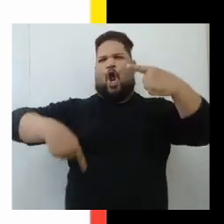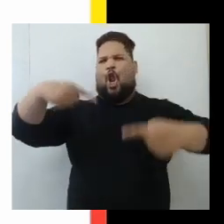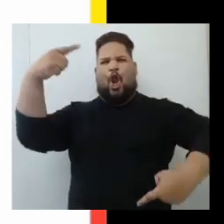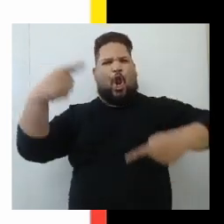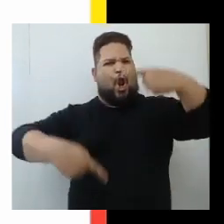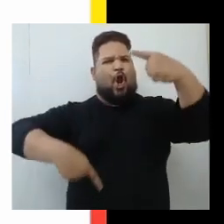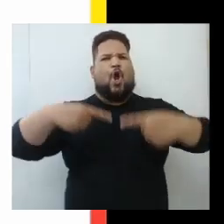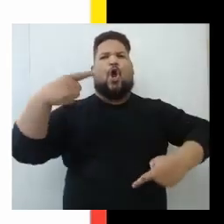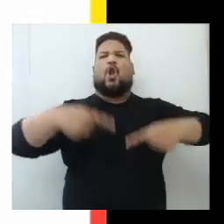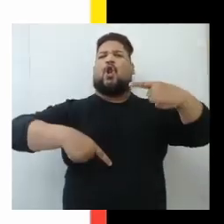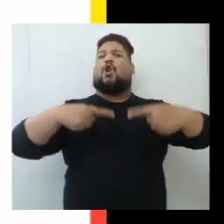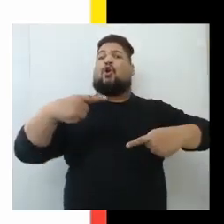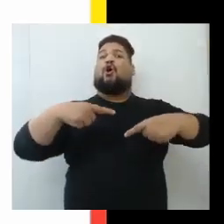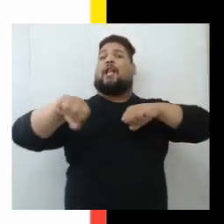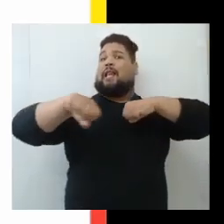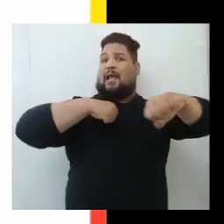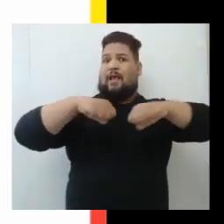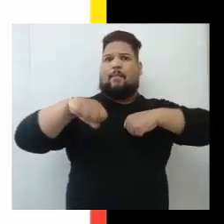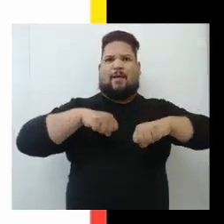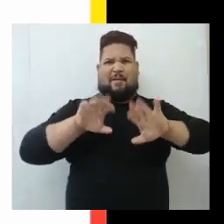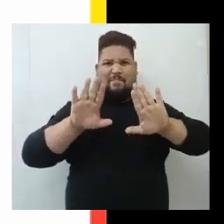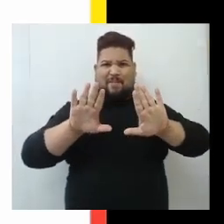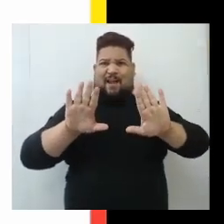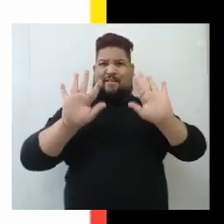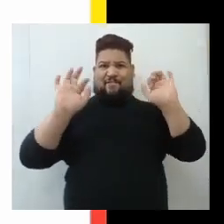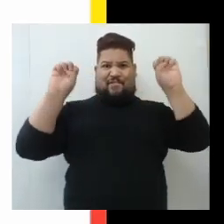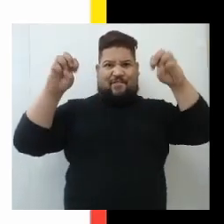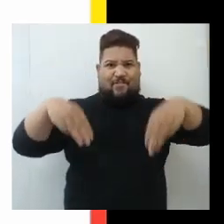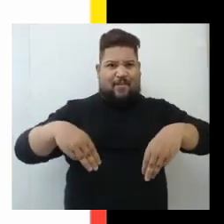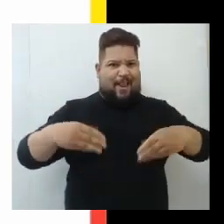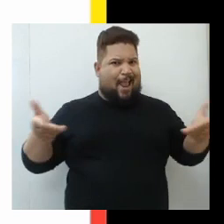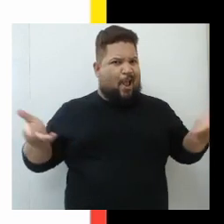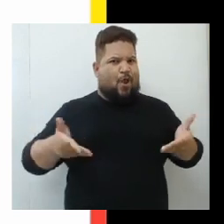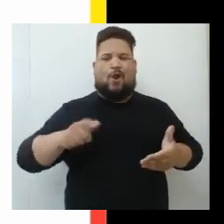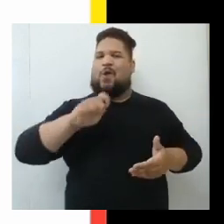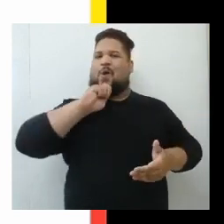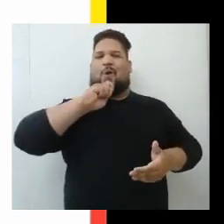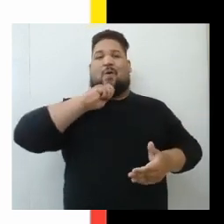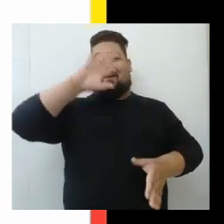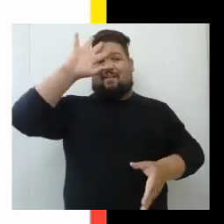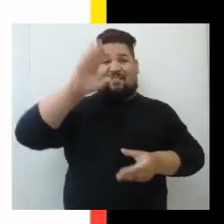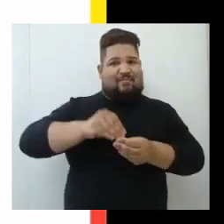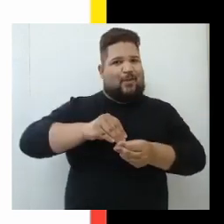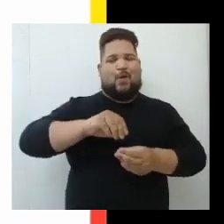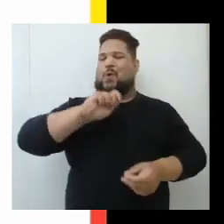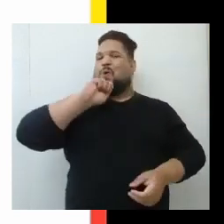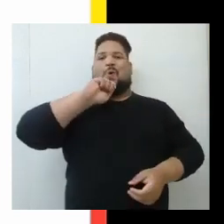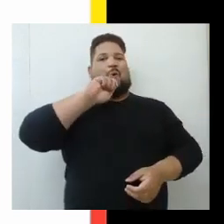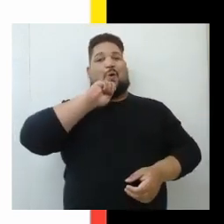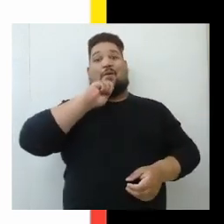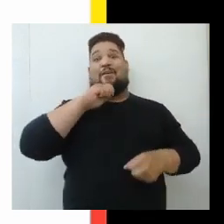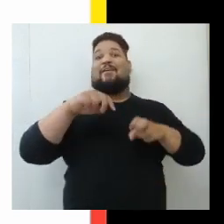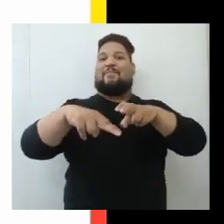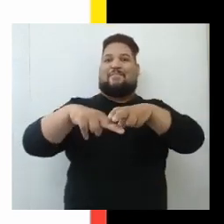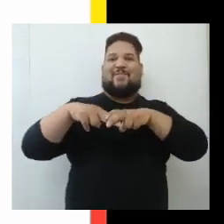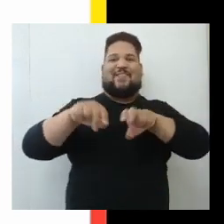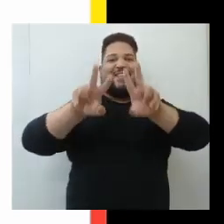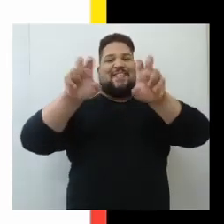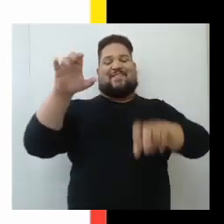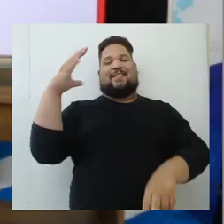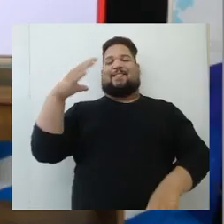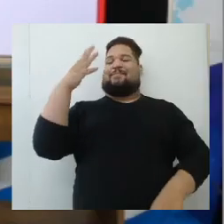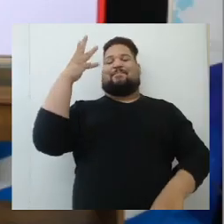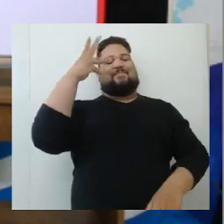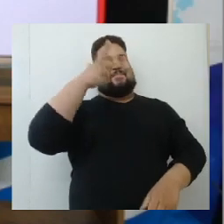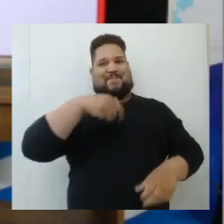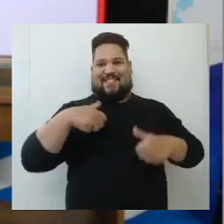altamente discutido e que está longe da gente chegar a uma conclusão. Essa é uma das belezas da ciência.